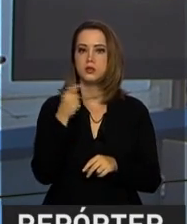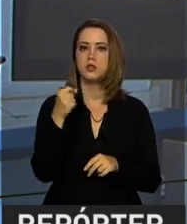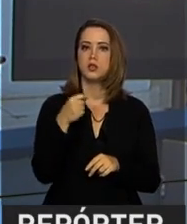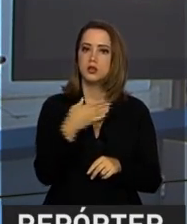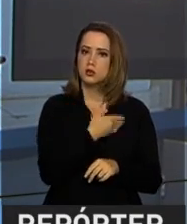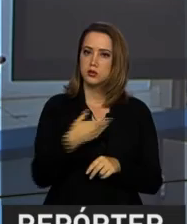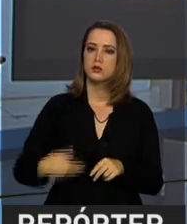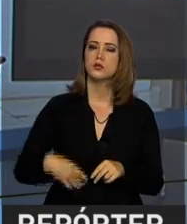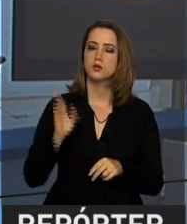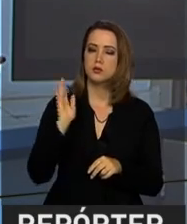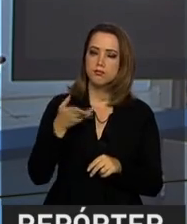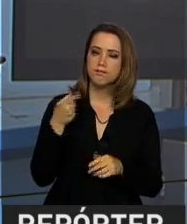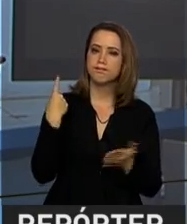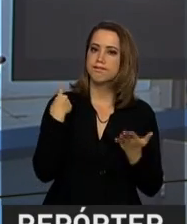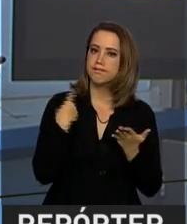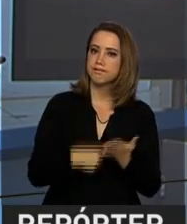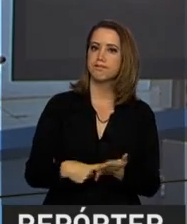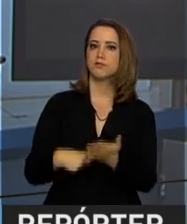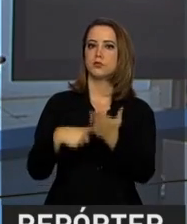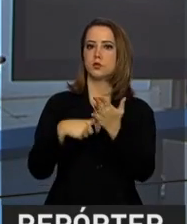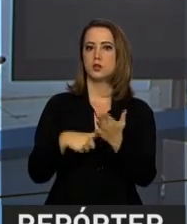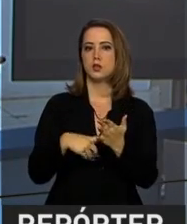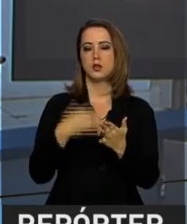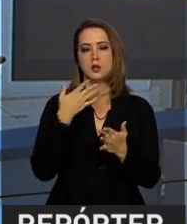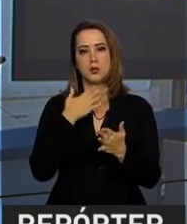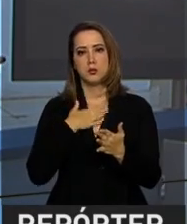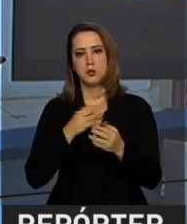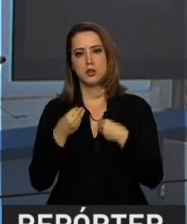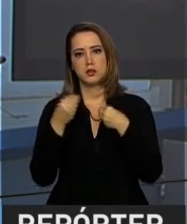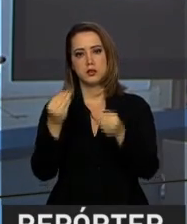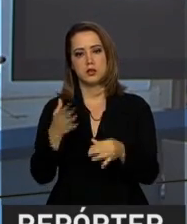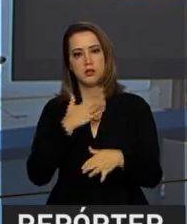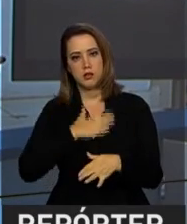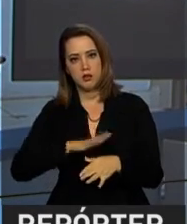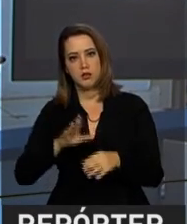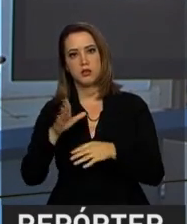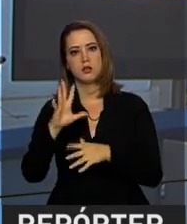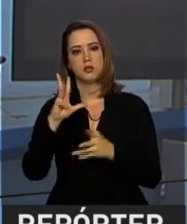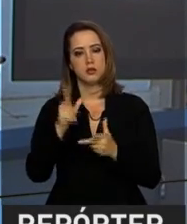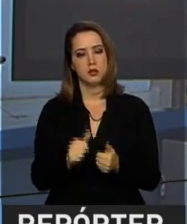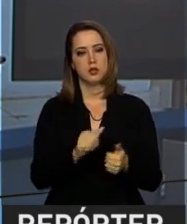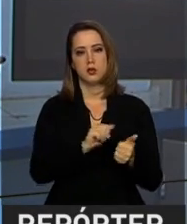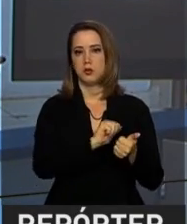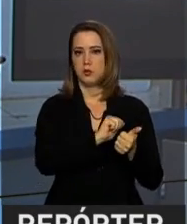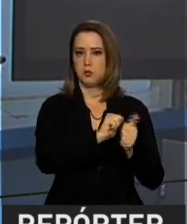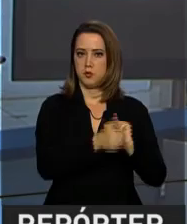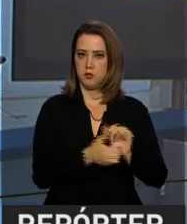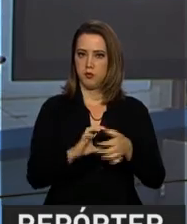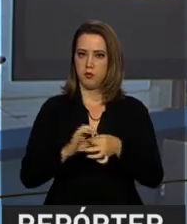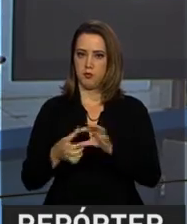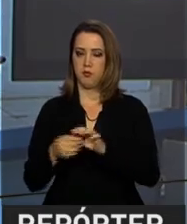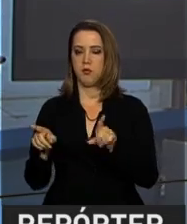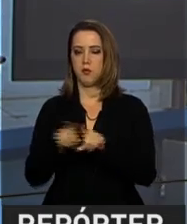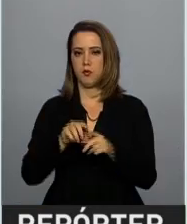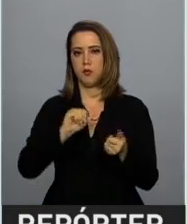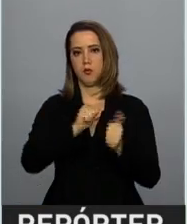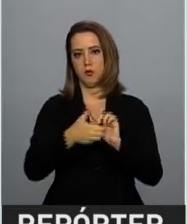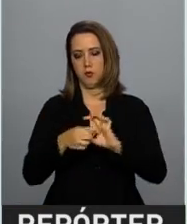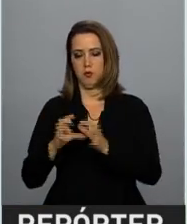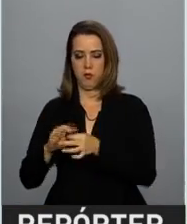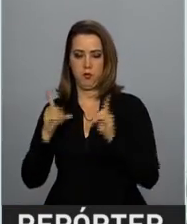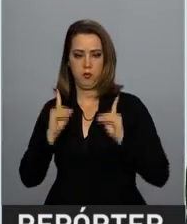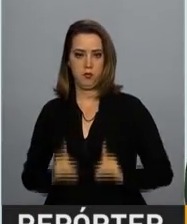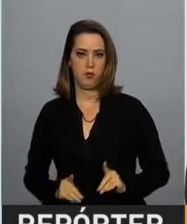o dever de casa para garantir tranquilidade total durante as Olimpíadas e Paralimpíadas.